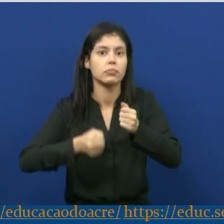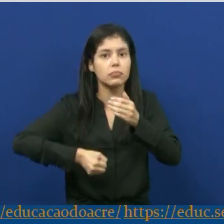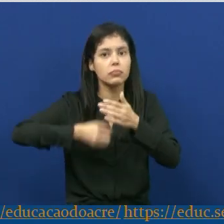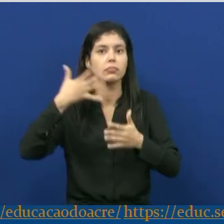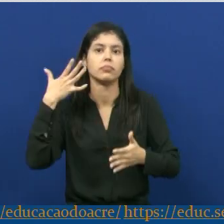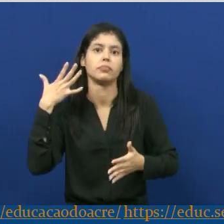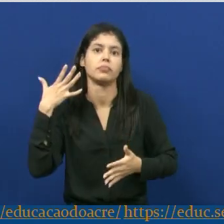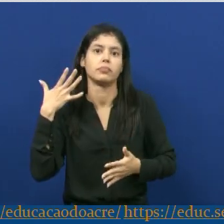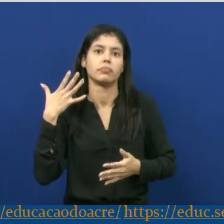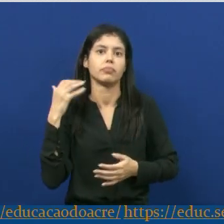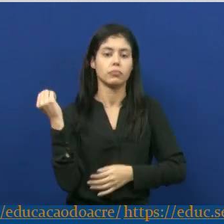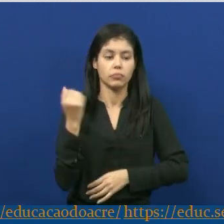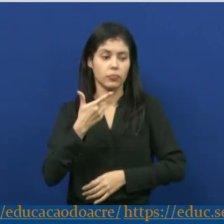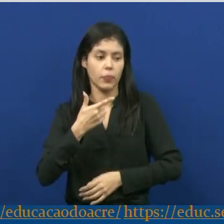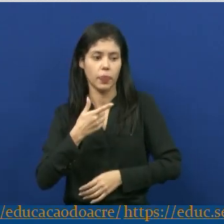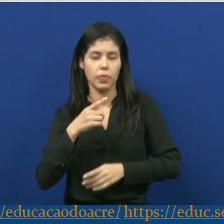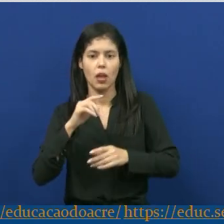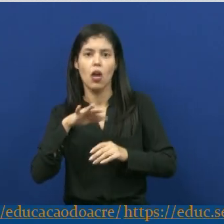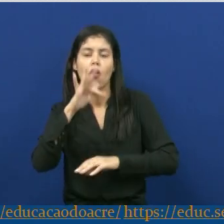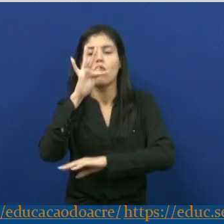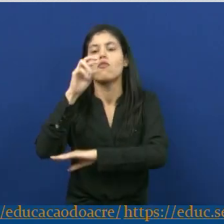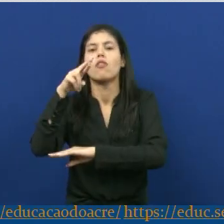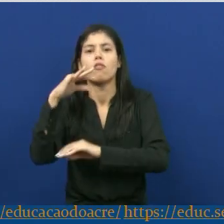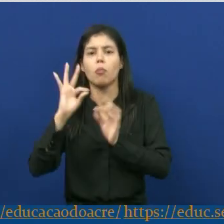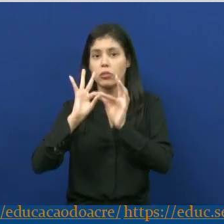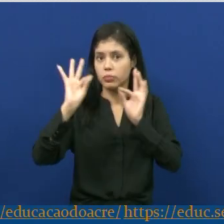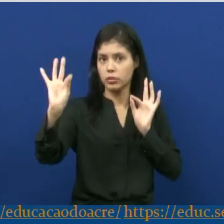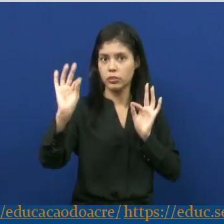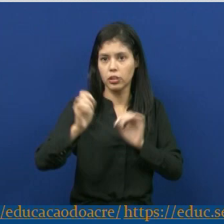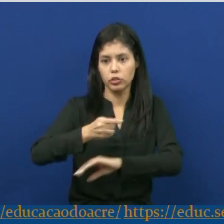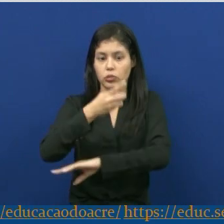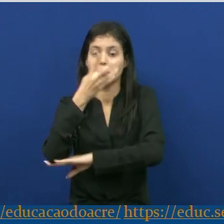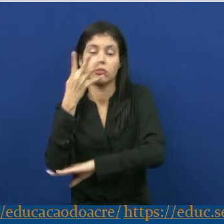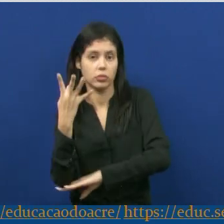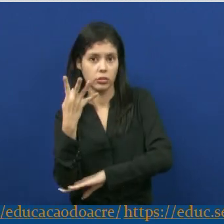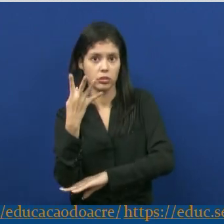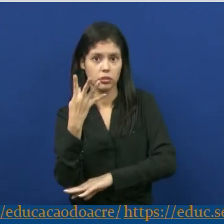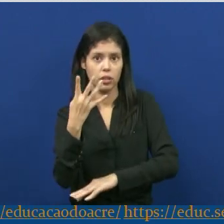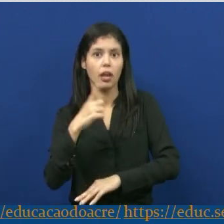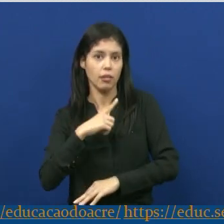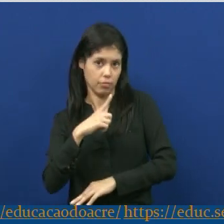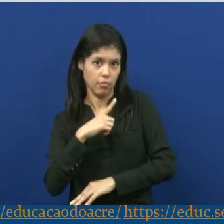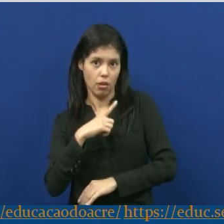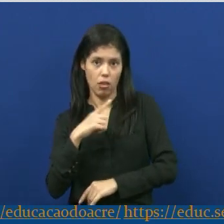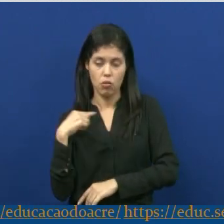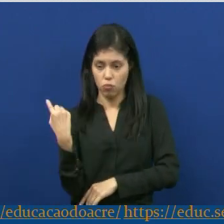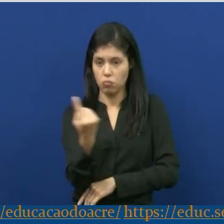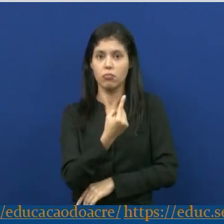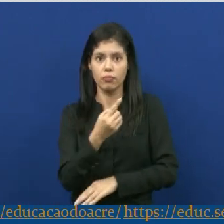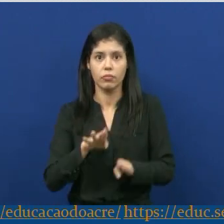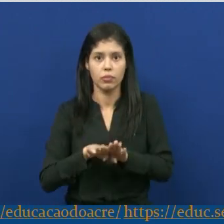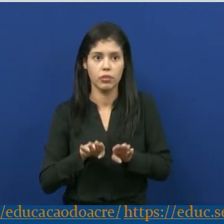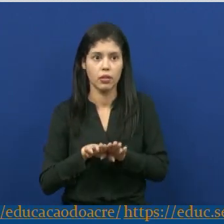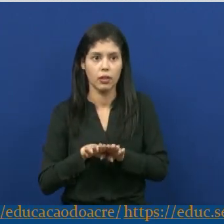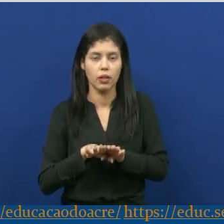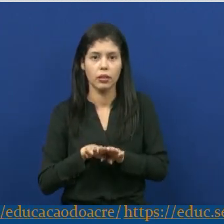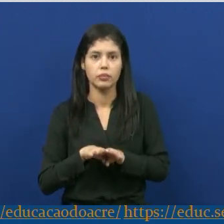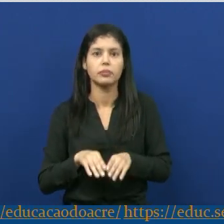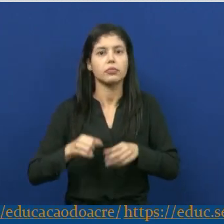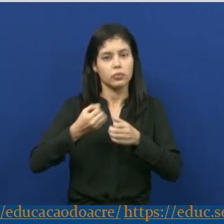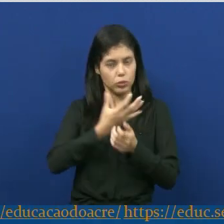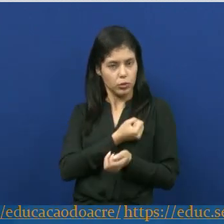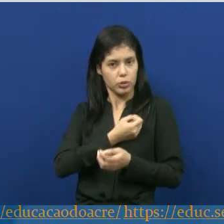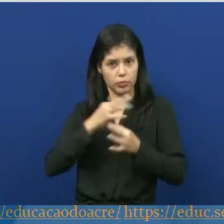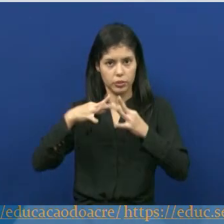que muito do que uma forma mais do que uma forma de medir e quantificar existência no nosso redor então como nós falamos anteriormente